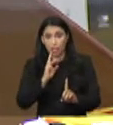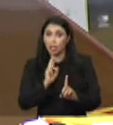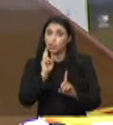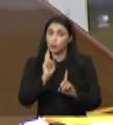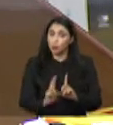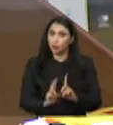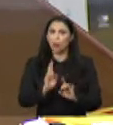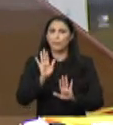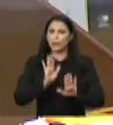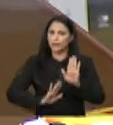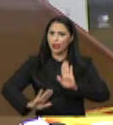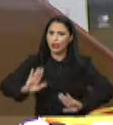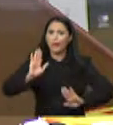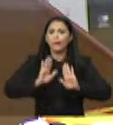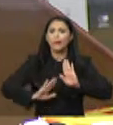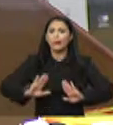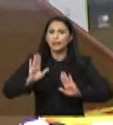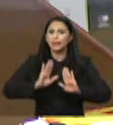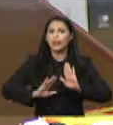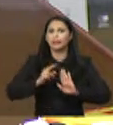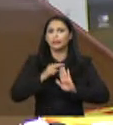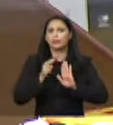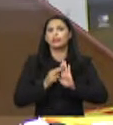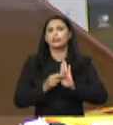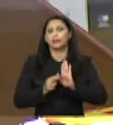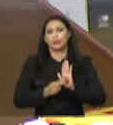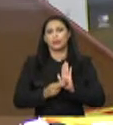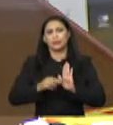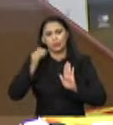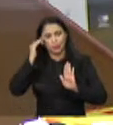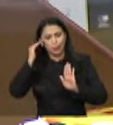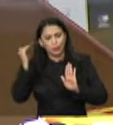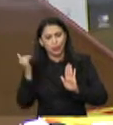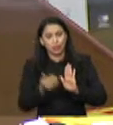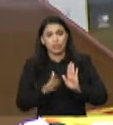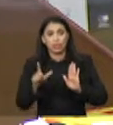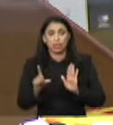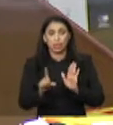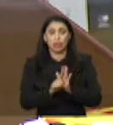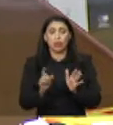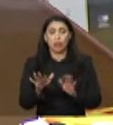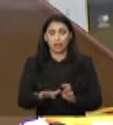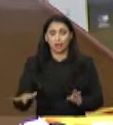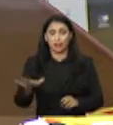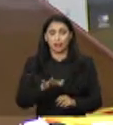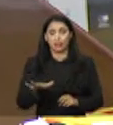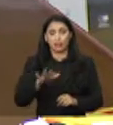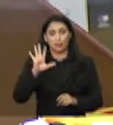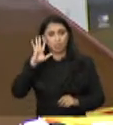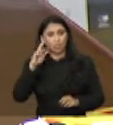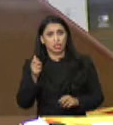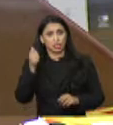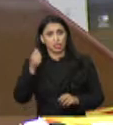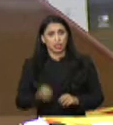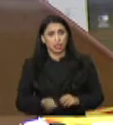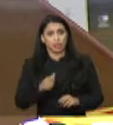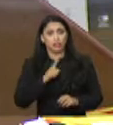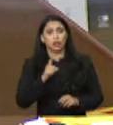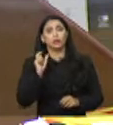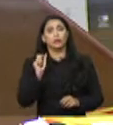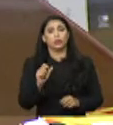ser tratada com o máximo de cuidado pelo aplicador das normas a retroação da lei mais benigna no campo sancionador